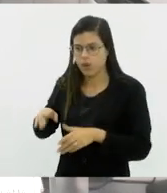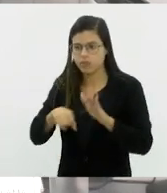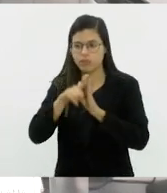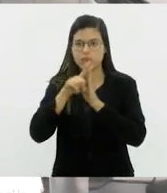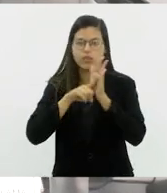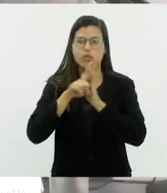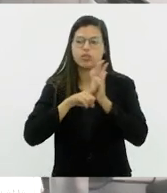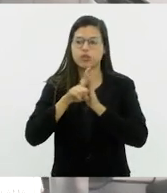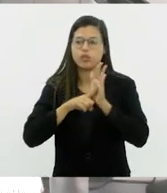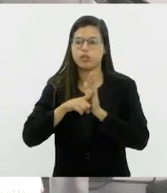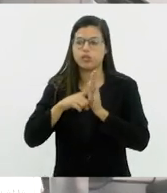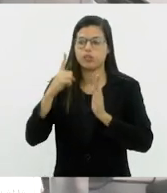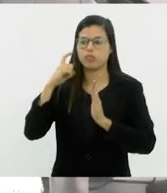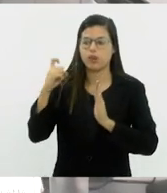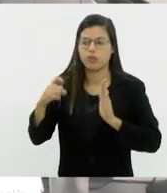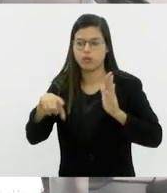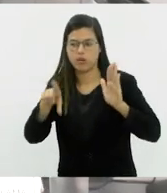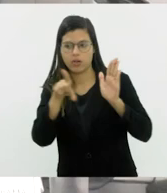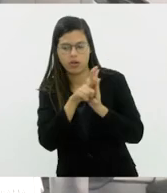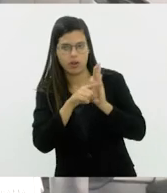descumpria a lei. Né?